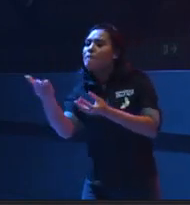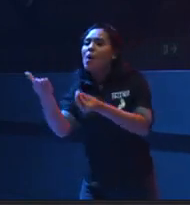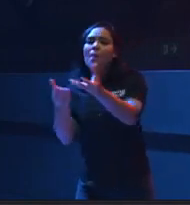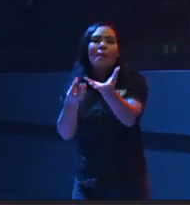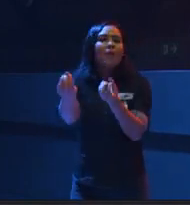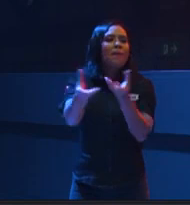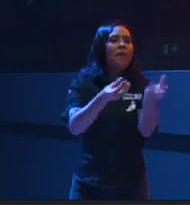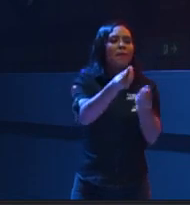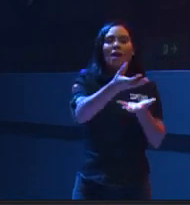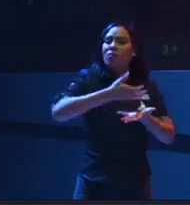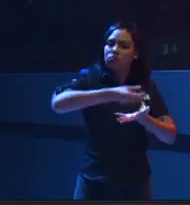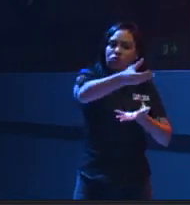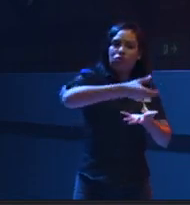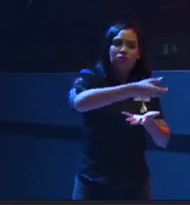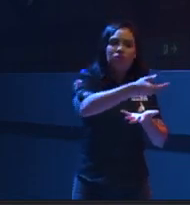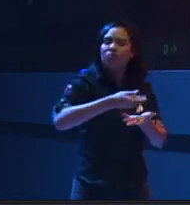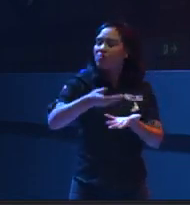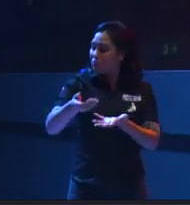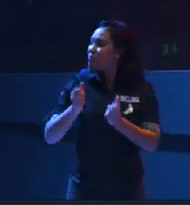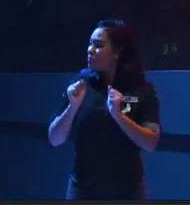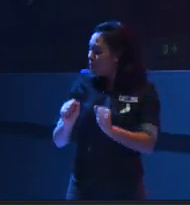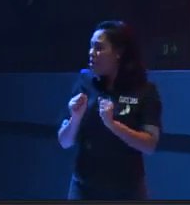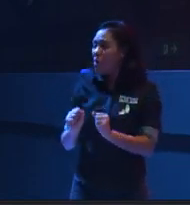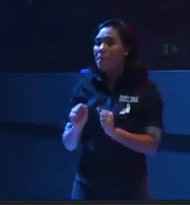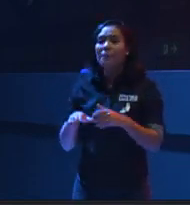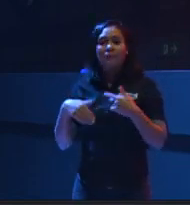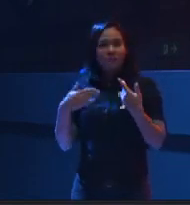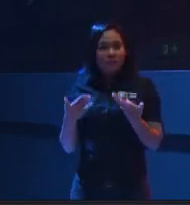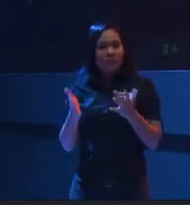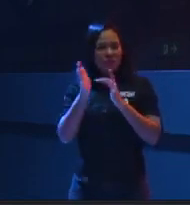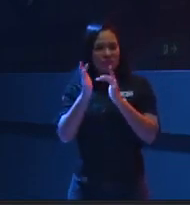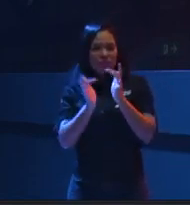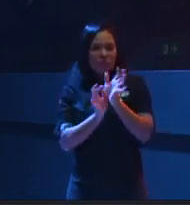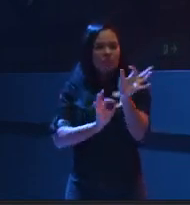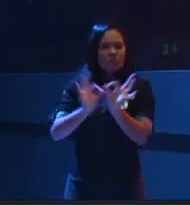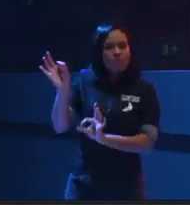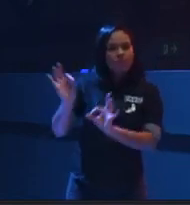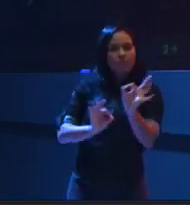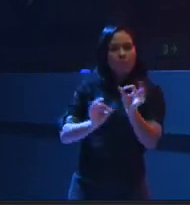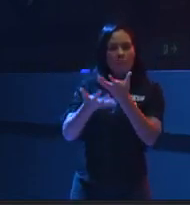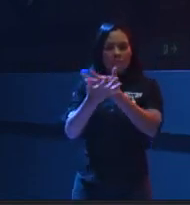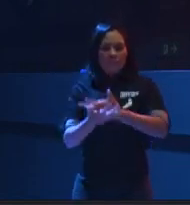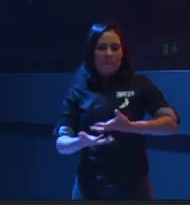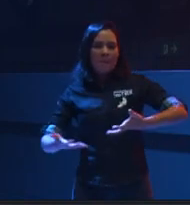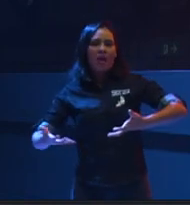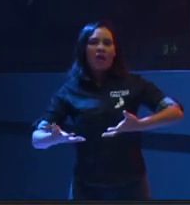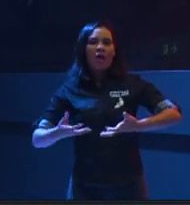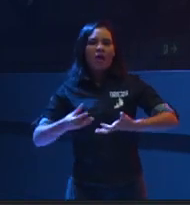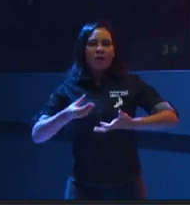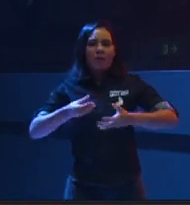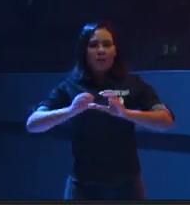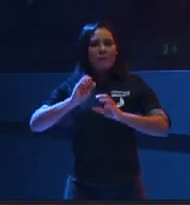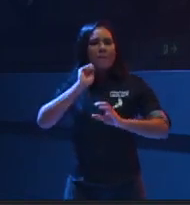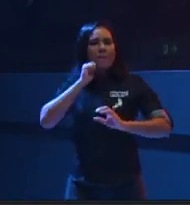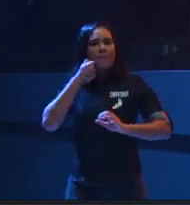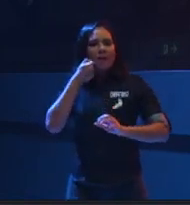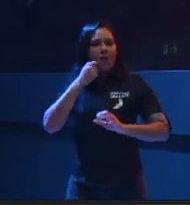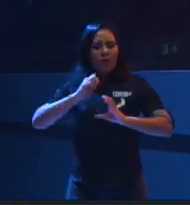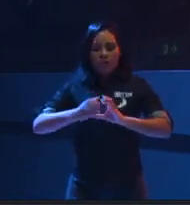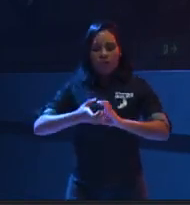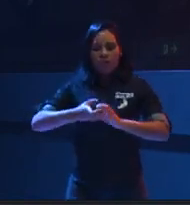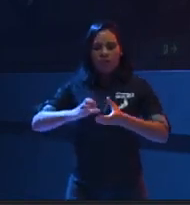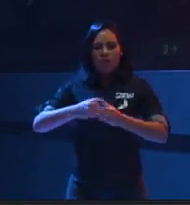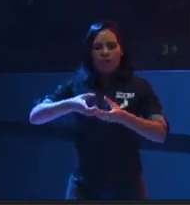e então Jesus coloca doze cestos coloca vários cestos e começa a aplicar aqueles pães